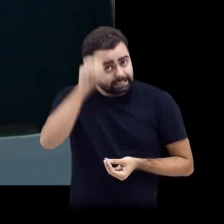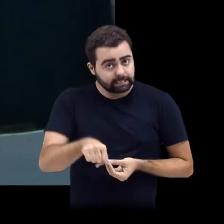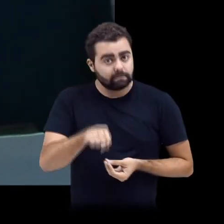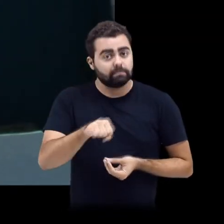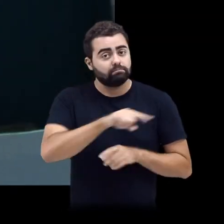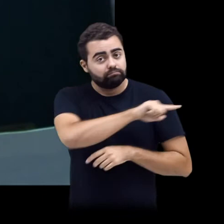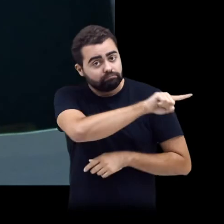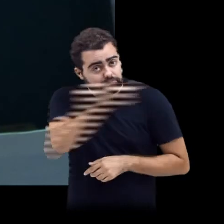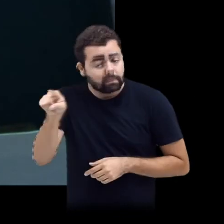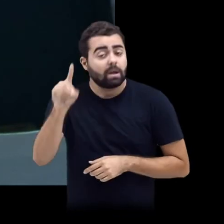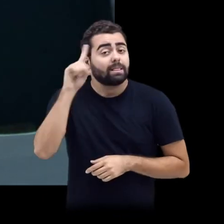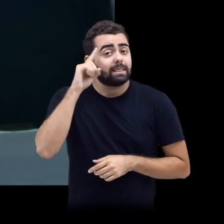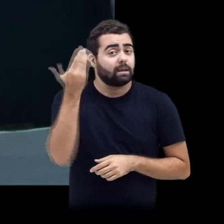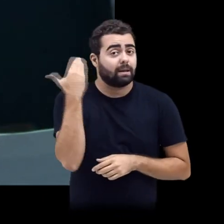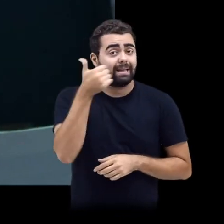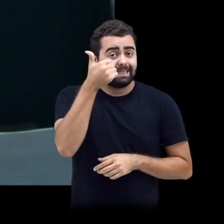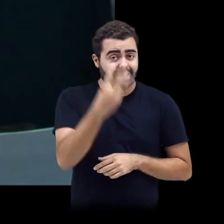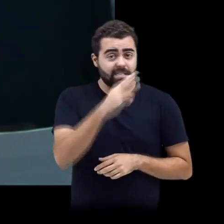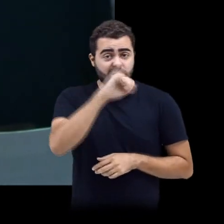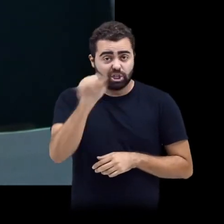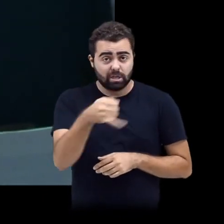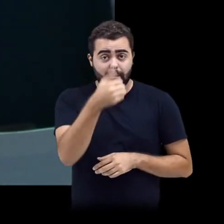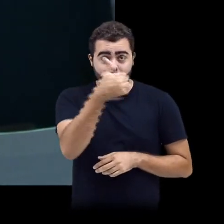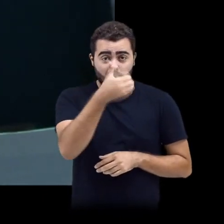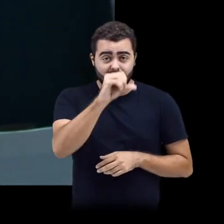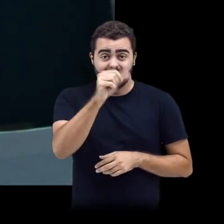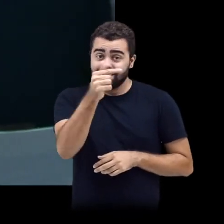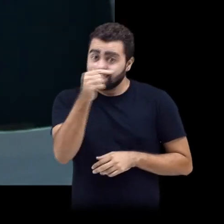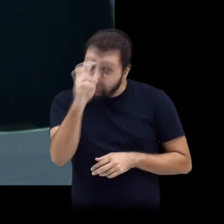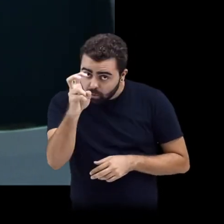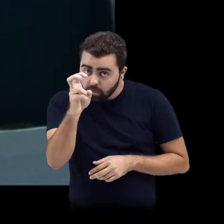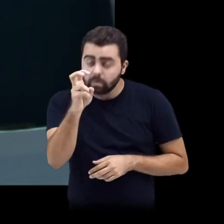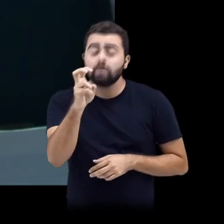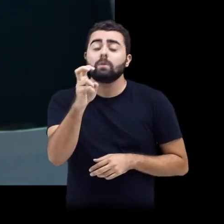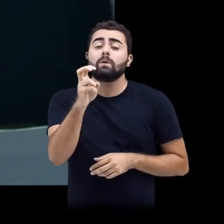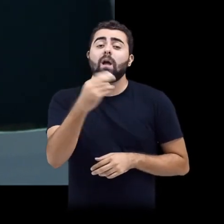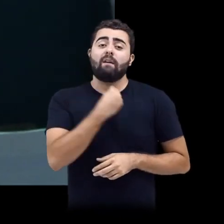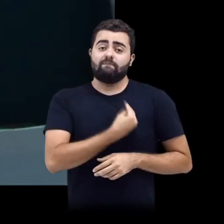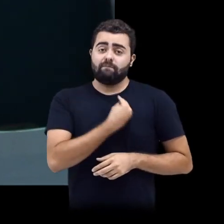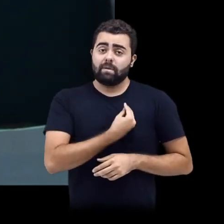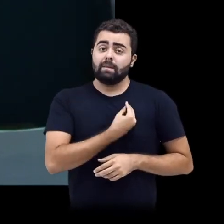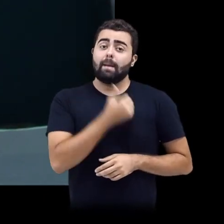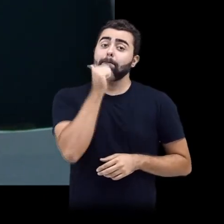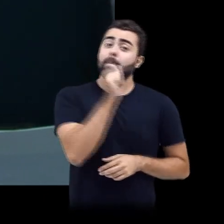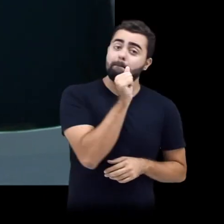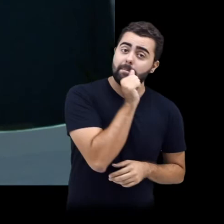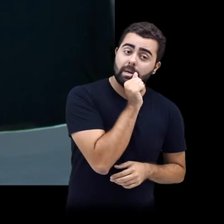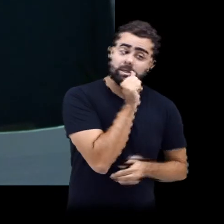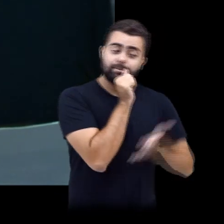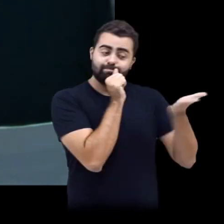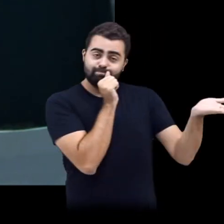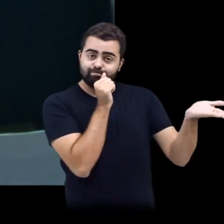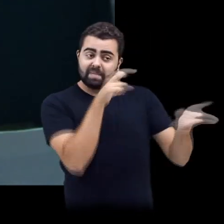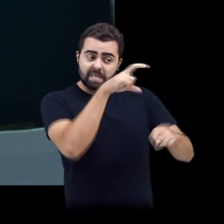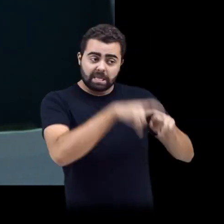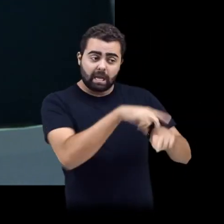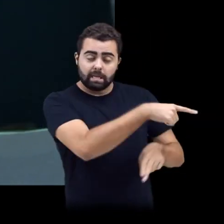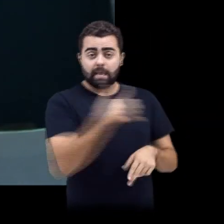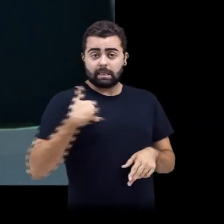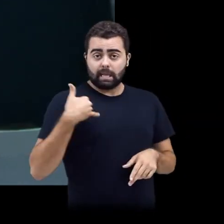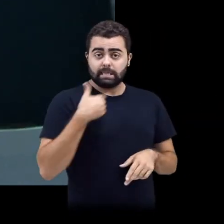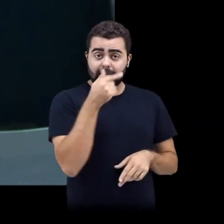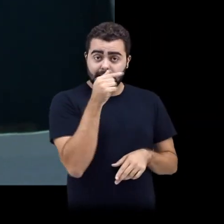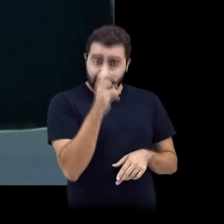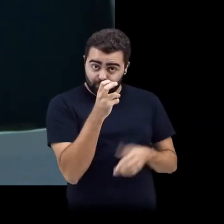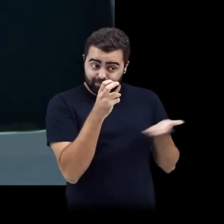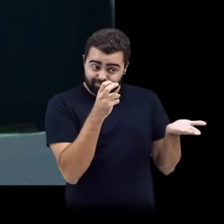de 1975, as vidas de minha mãe, que ali está sentada, hoje com 75 anos de idade, e